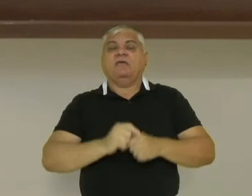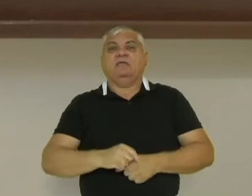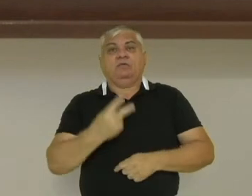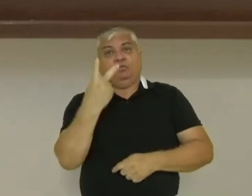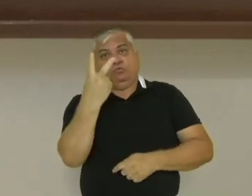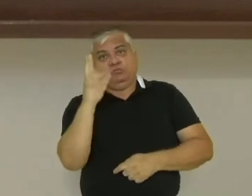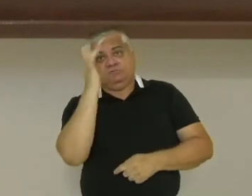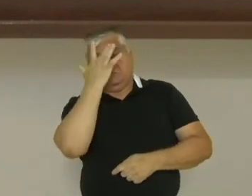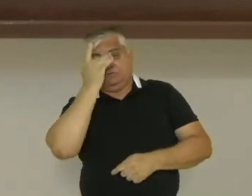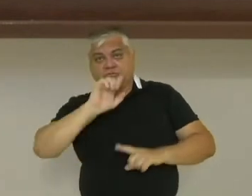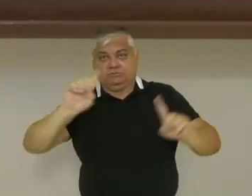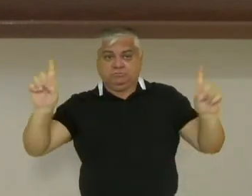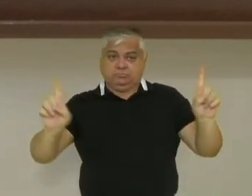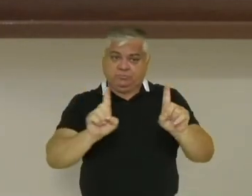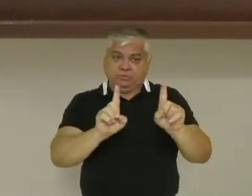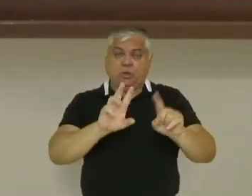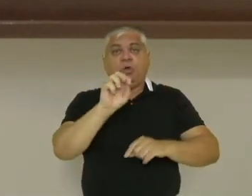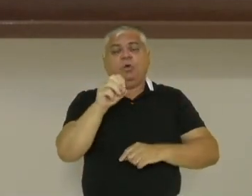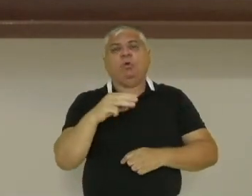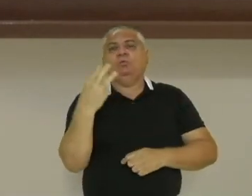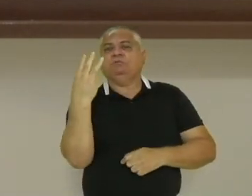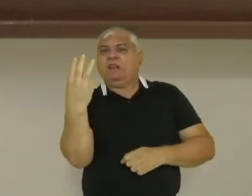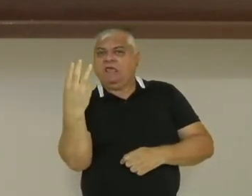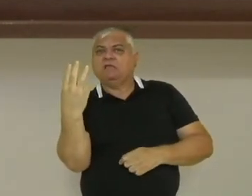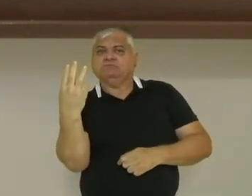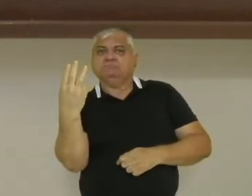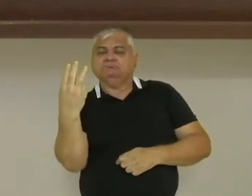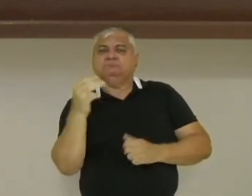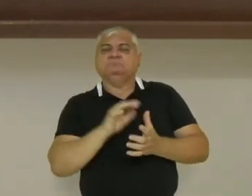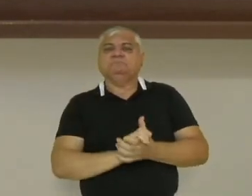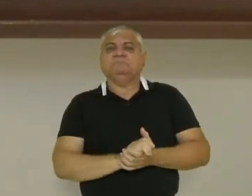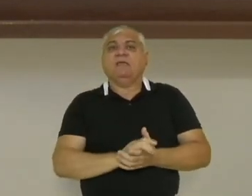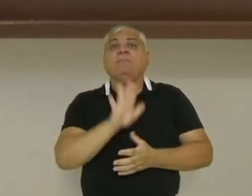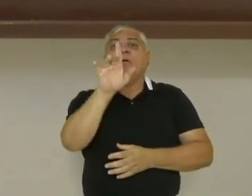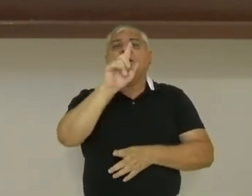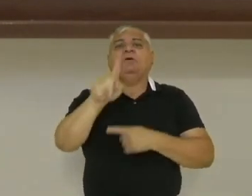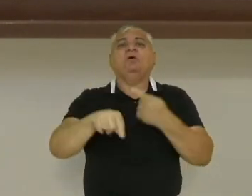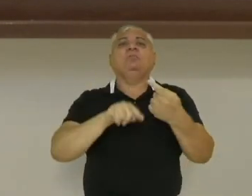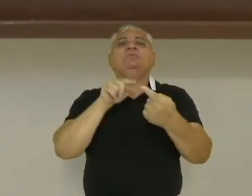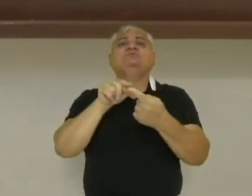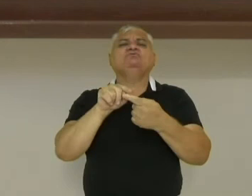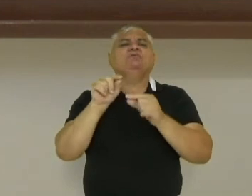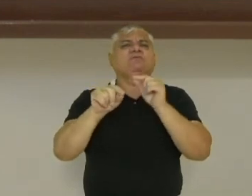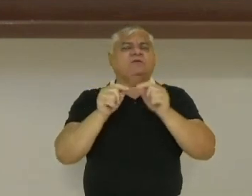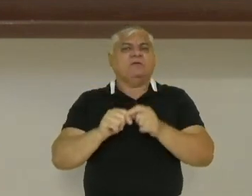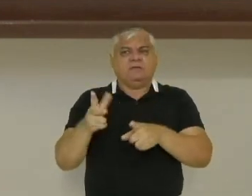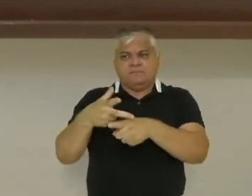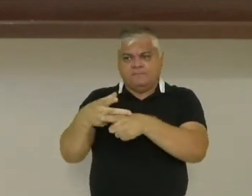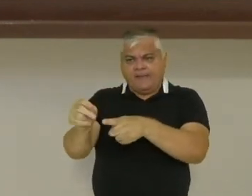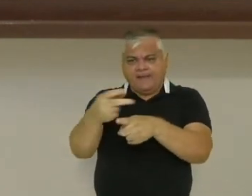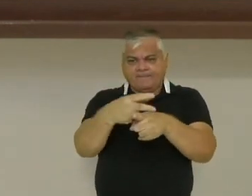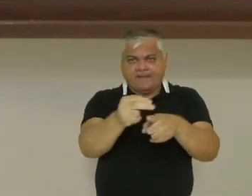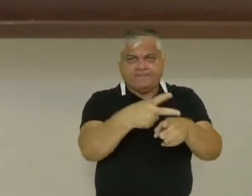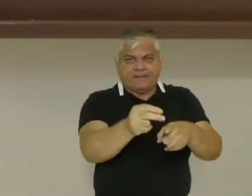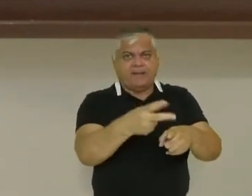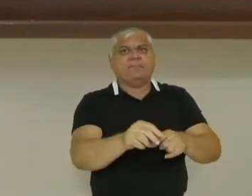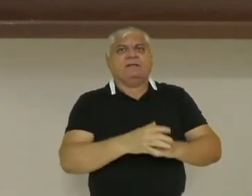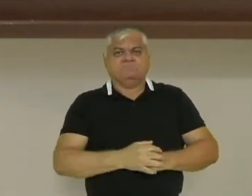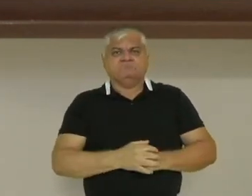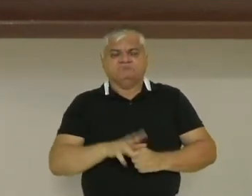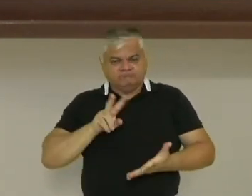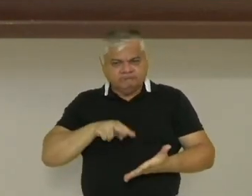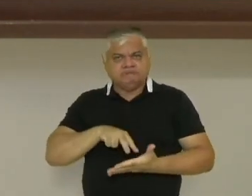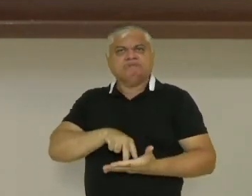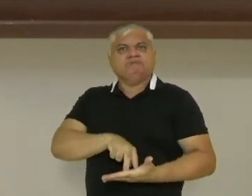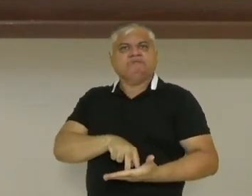duplas, trios ou até mesmo em grupo. Seus objetivos são vencer o adversário, impor-se fisicamente